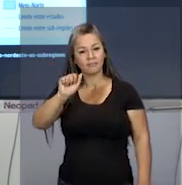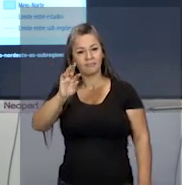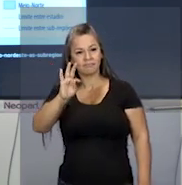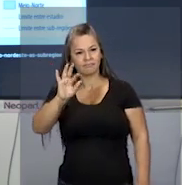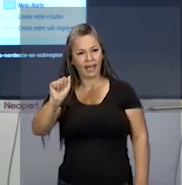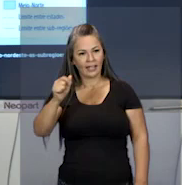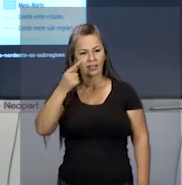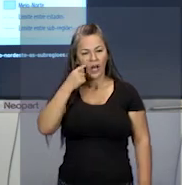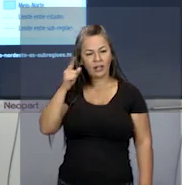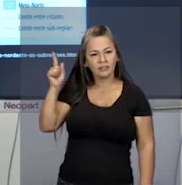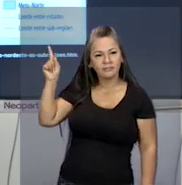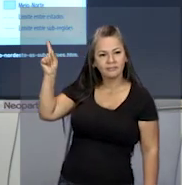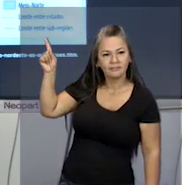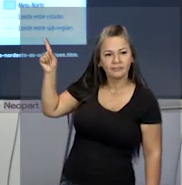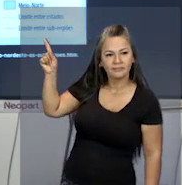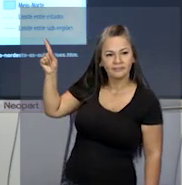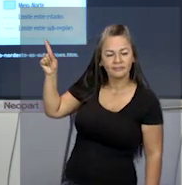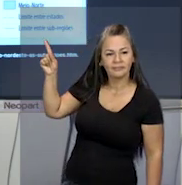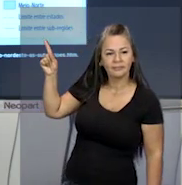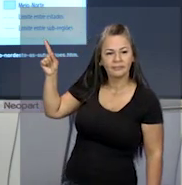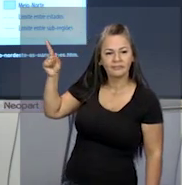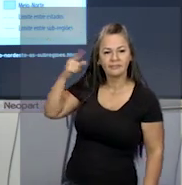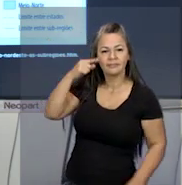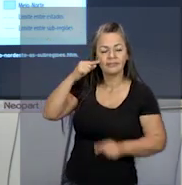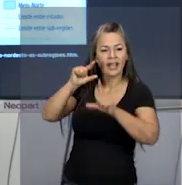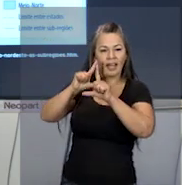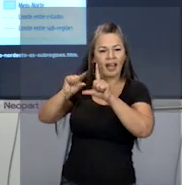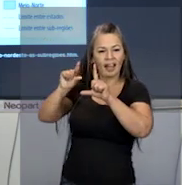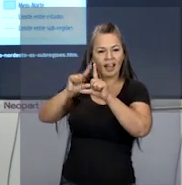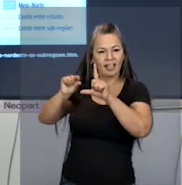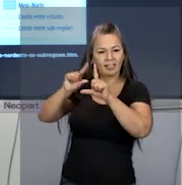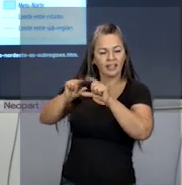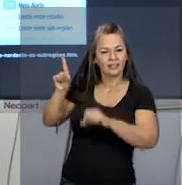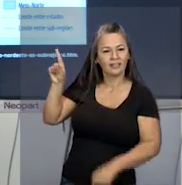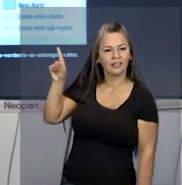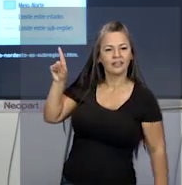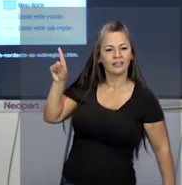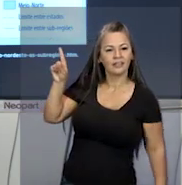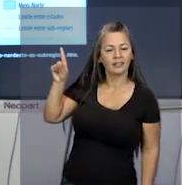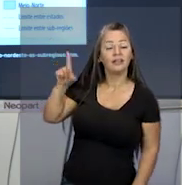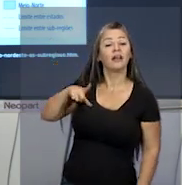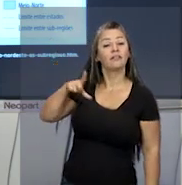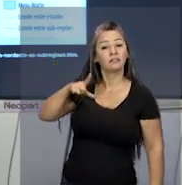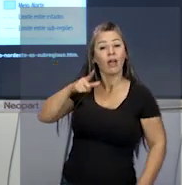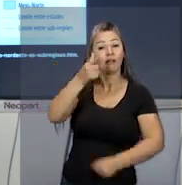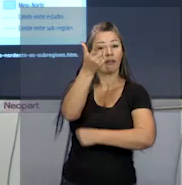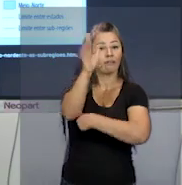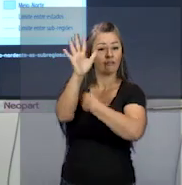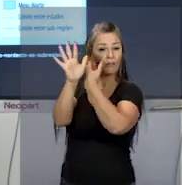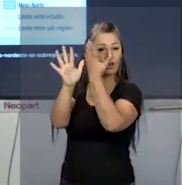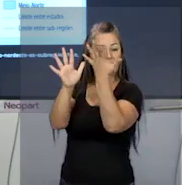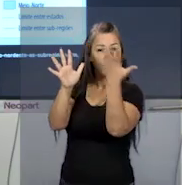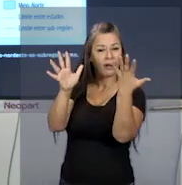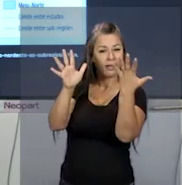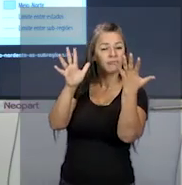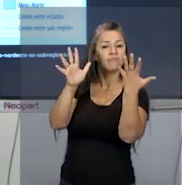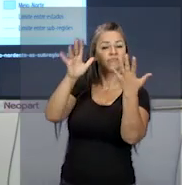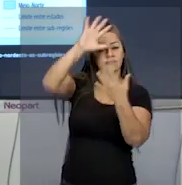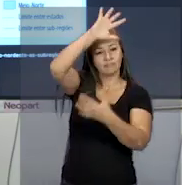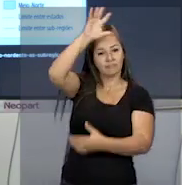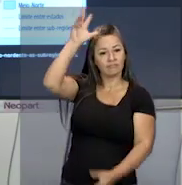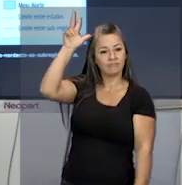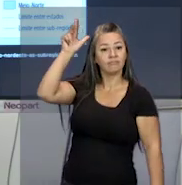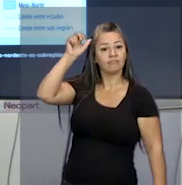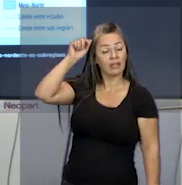pega essa região aqui da zona da mata nordestina, você tem ali o destaque para a floresta da Mata Atlântica, né, onde você tem uma grande quantidade de